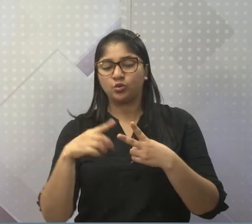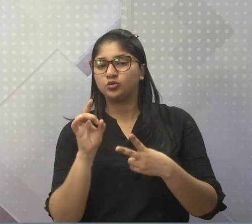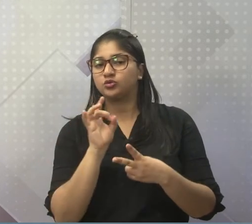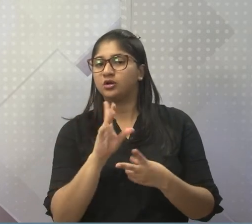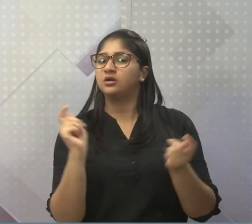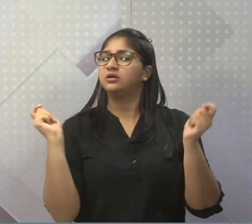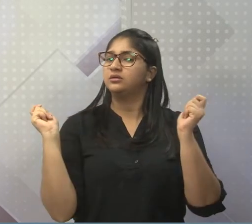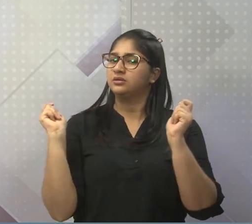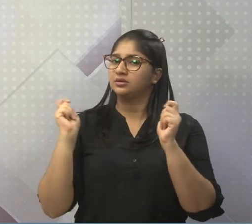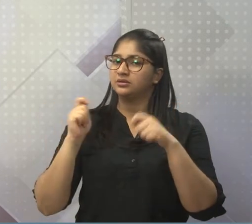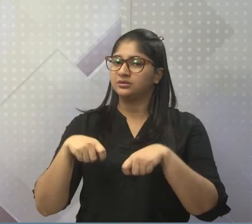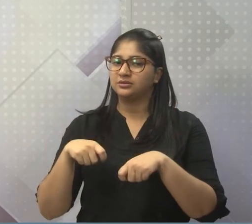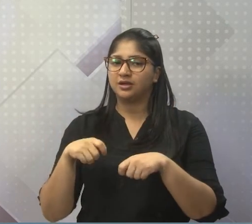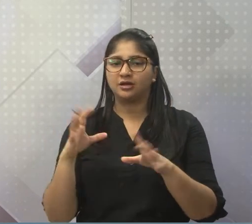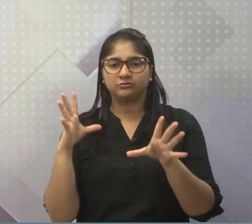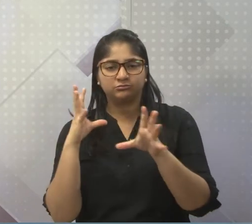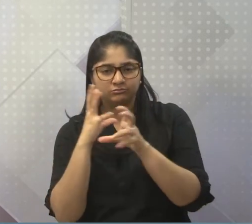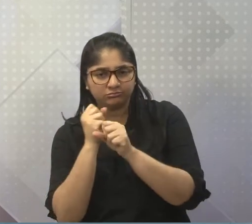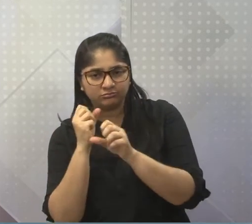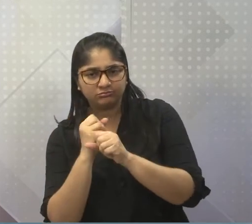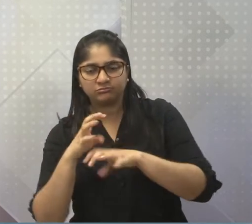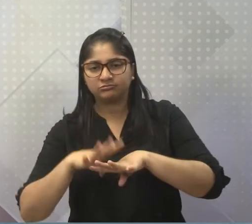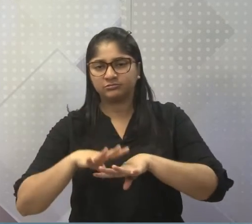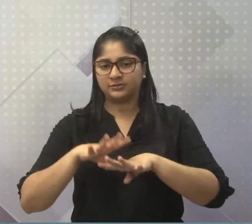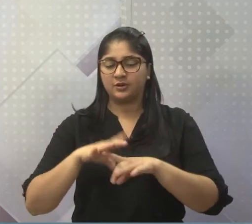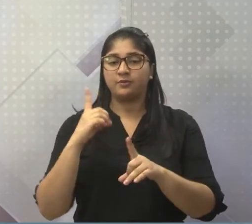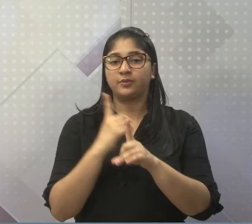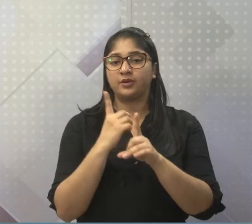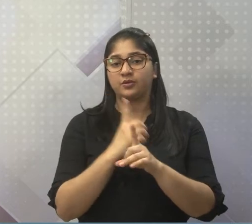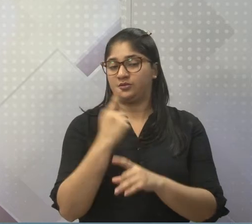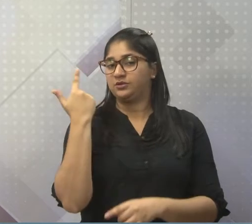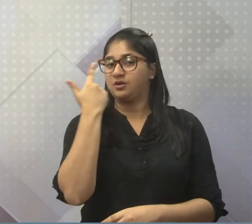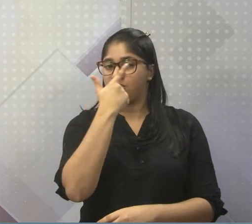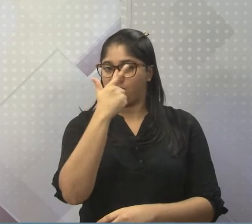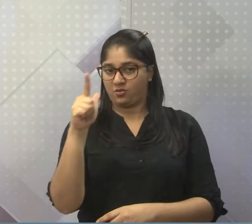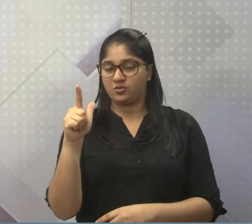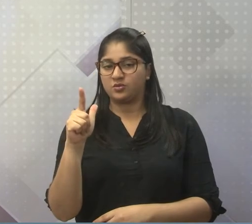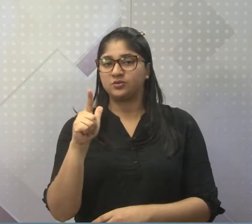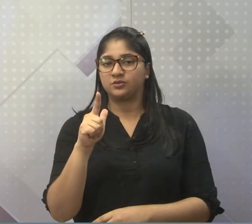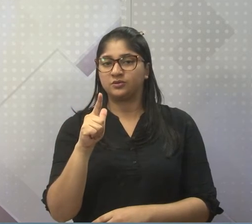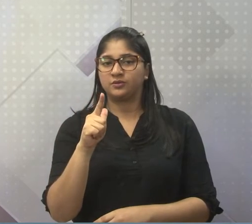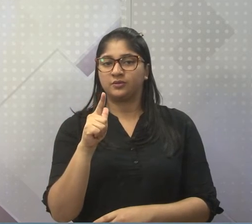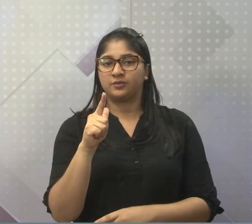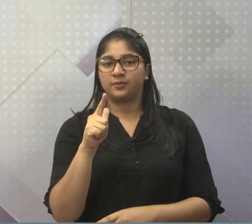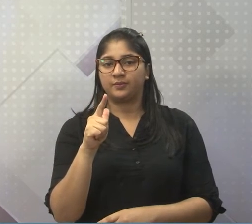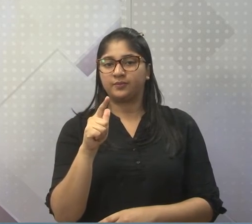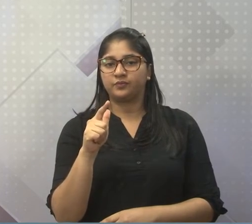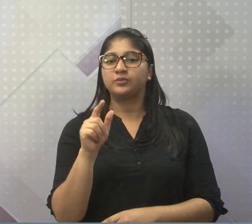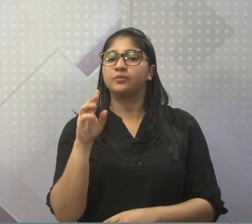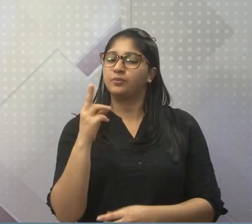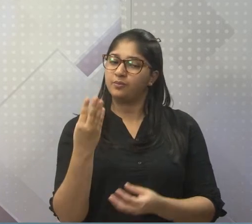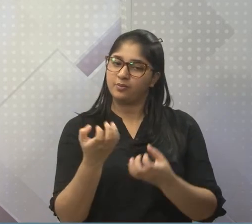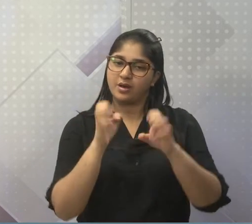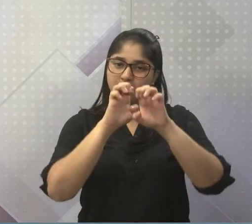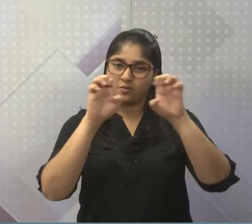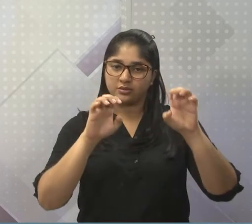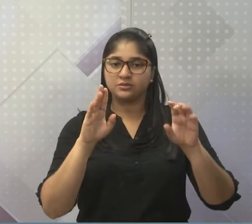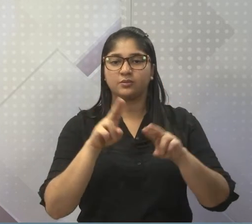desses dois, sair calculando para encontrar qualquer outro desses. Então, elas servem para isso.